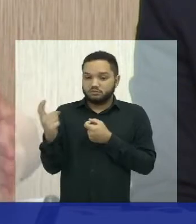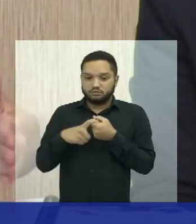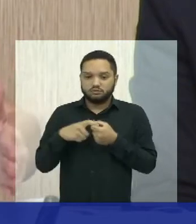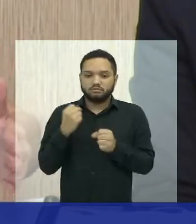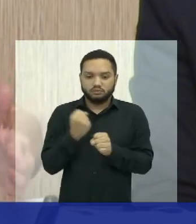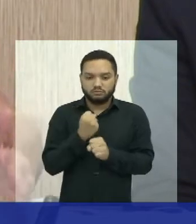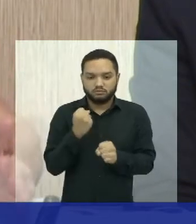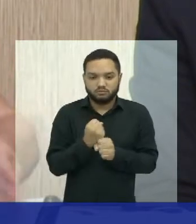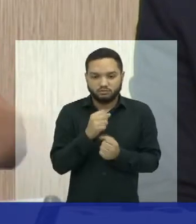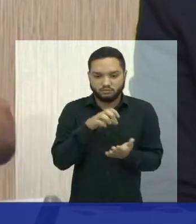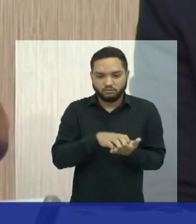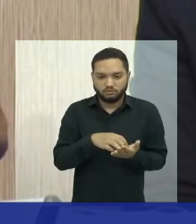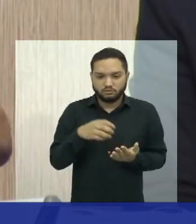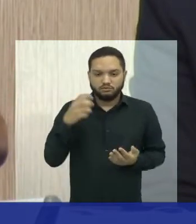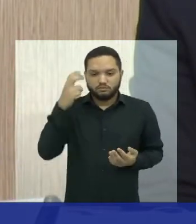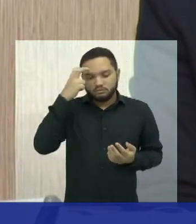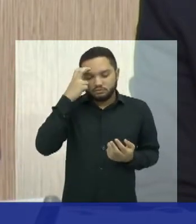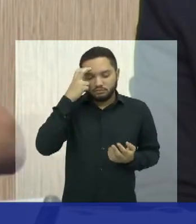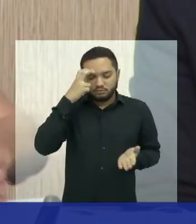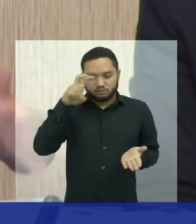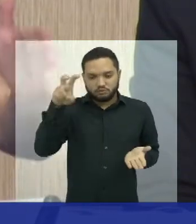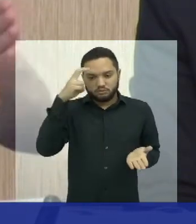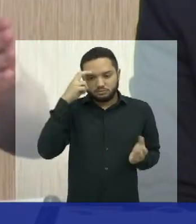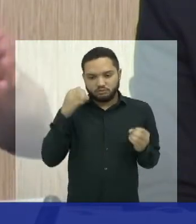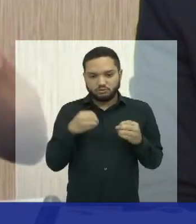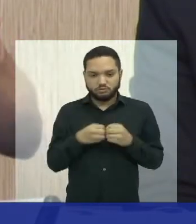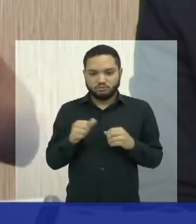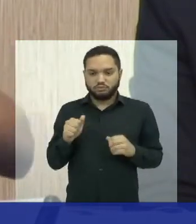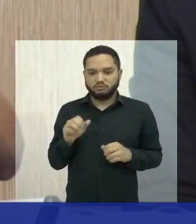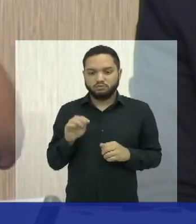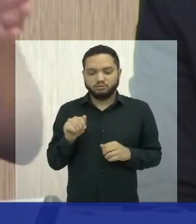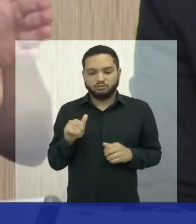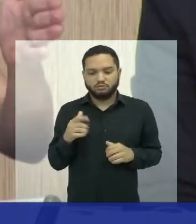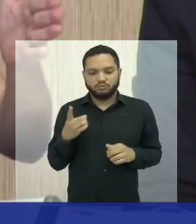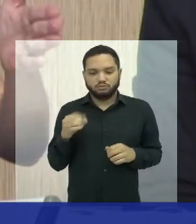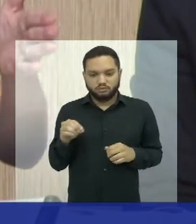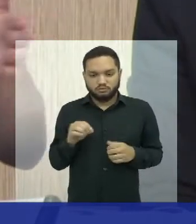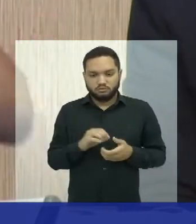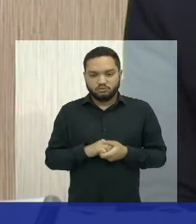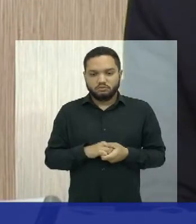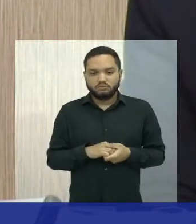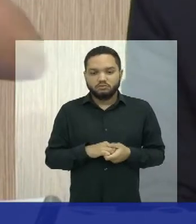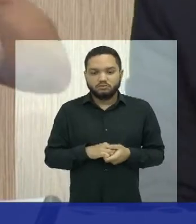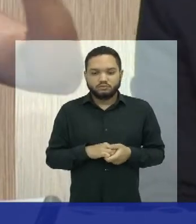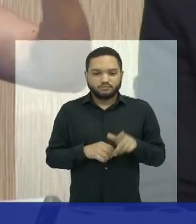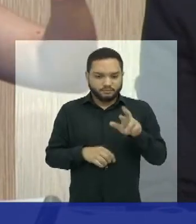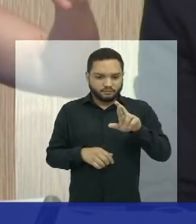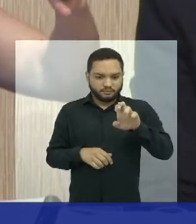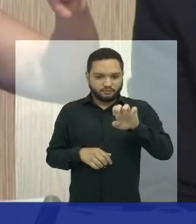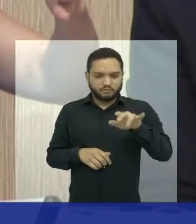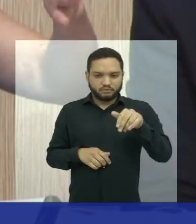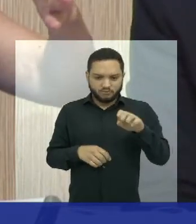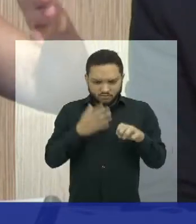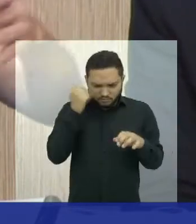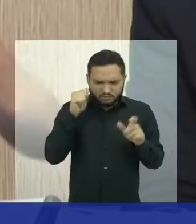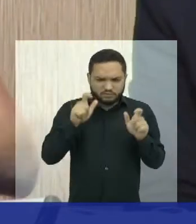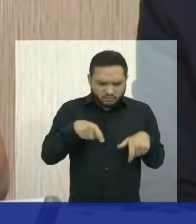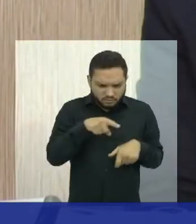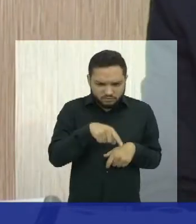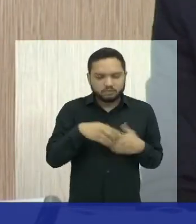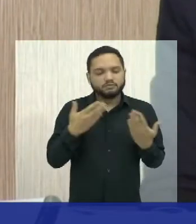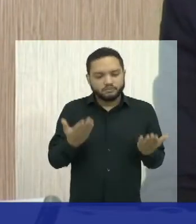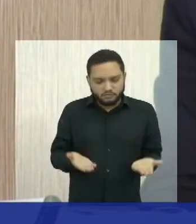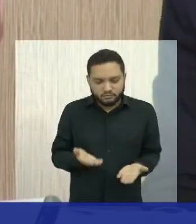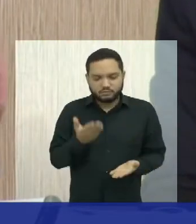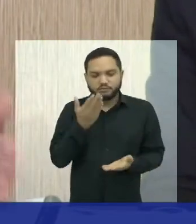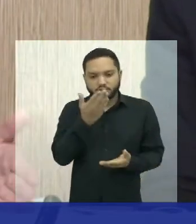construção desse centro cultural que está ali ao lado do Atacadão. Não sei quem é de lá, a dona Rejane. Sabe qual é o terreno que eu estou falando?